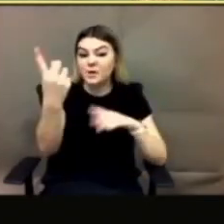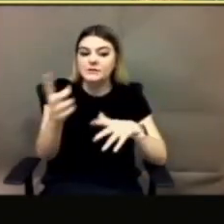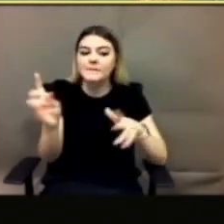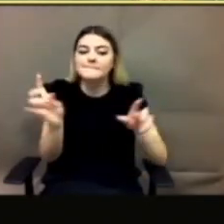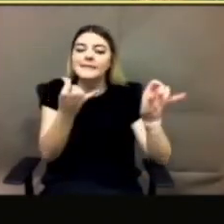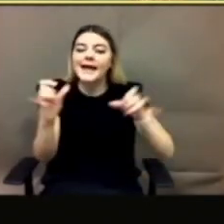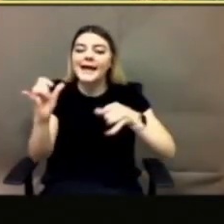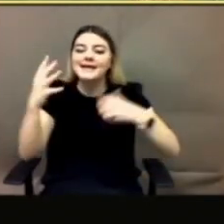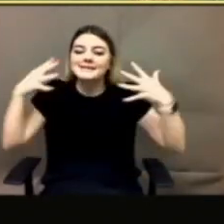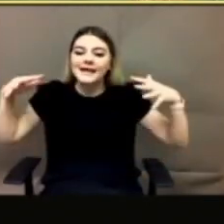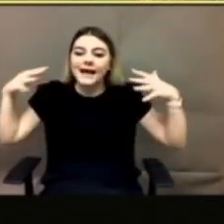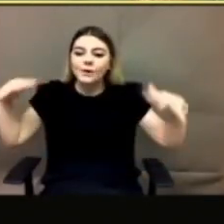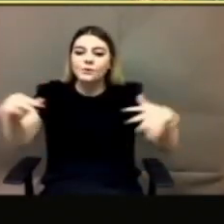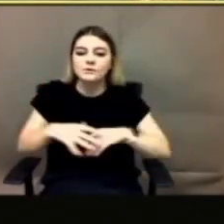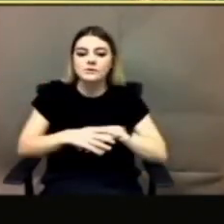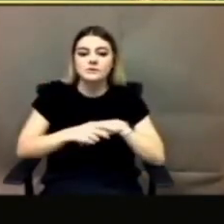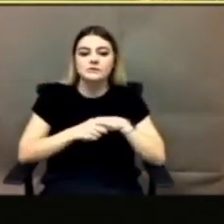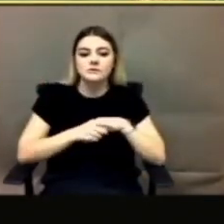Podemos tocar um som.